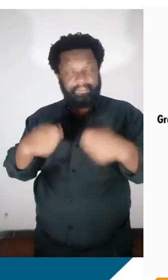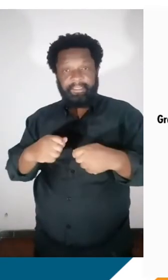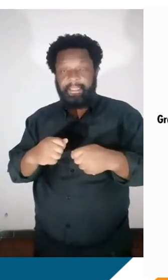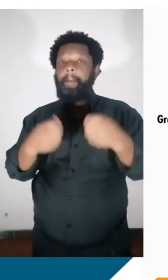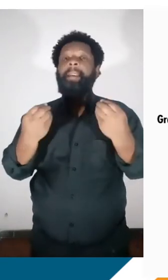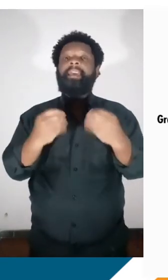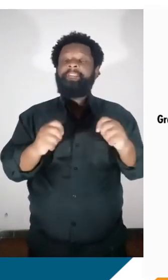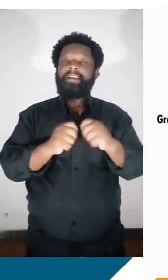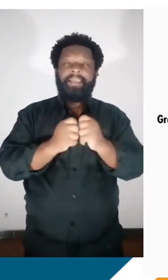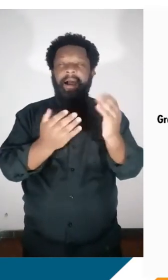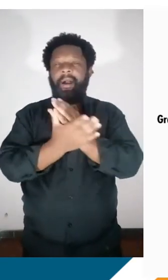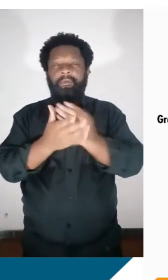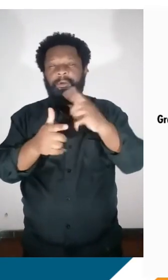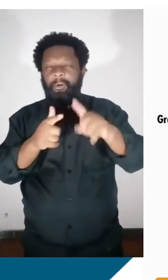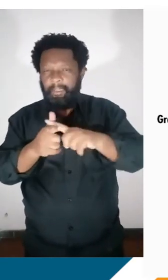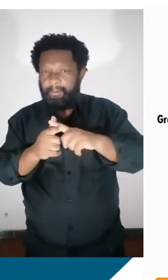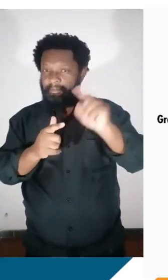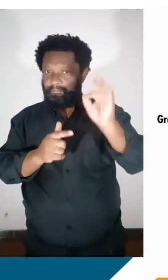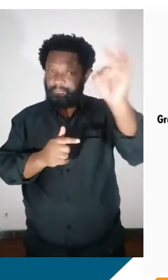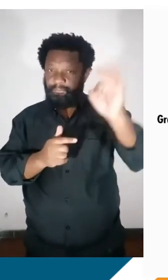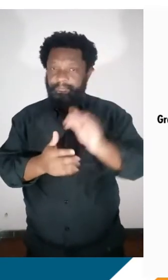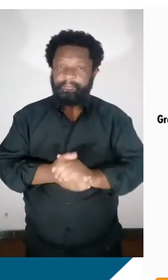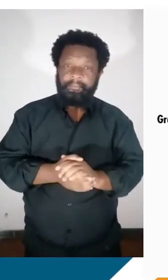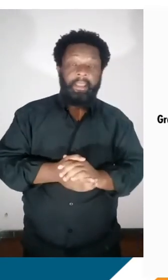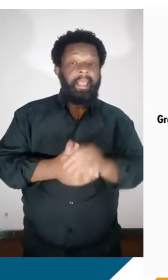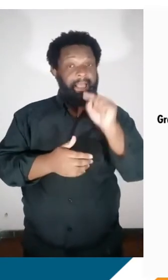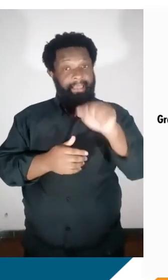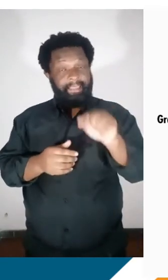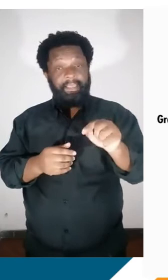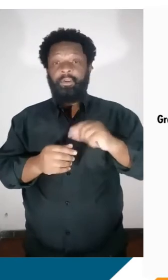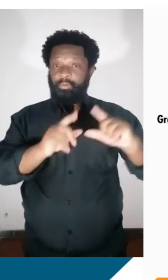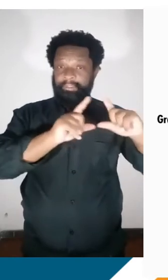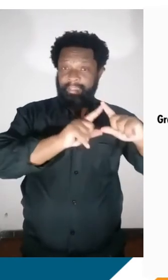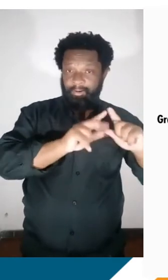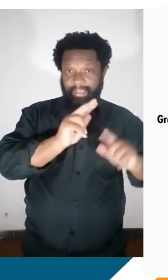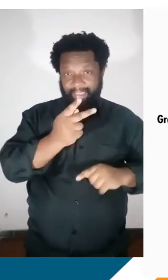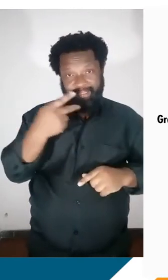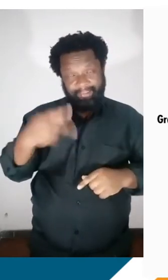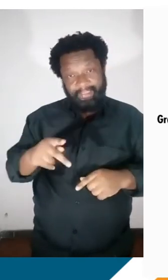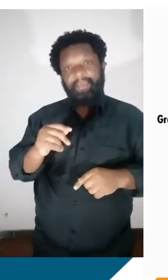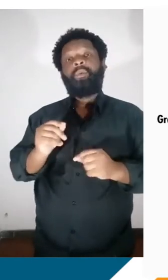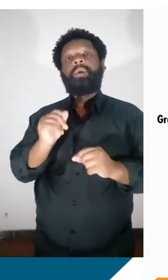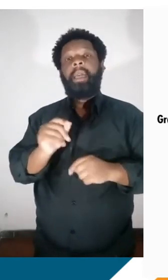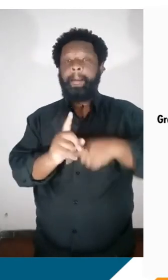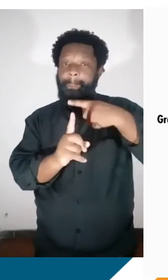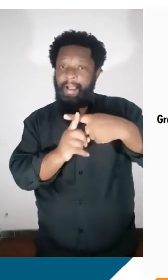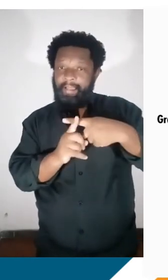alguns problemas de estequiometria que envolvem calor de reação, tá? Então, aqui no caso, o ΔH desta reação é